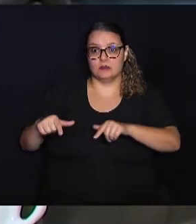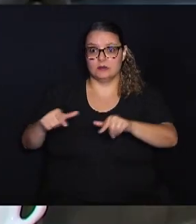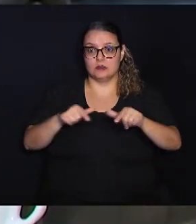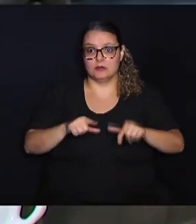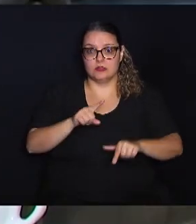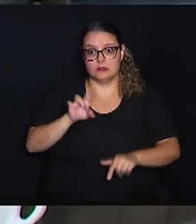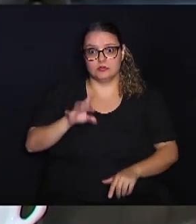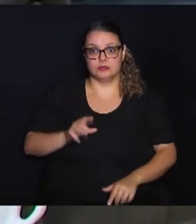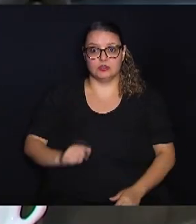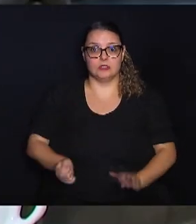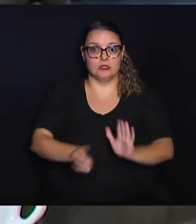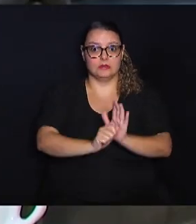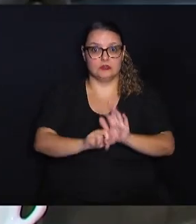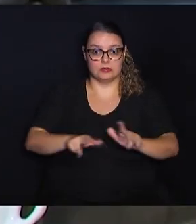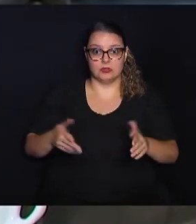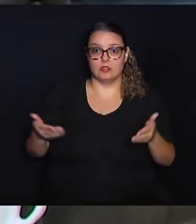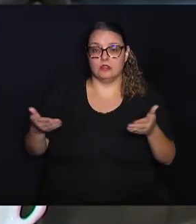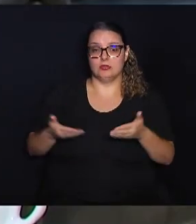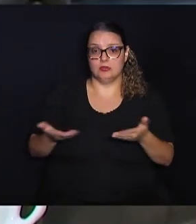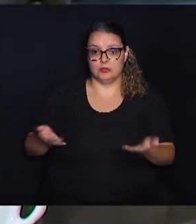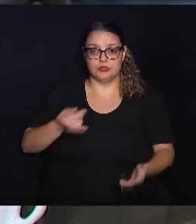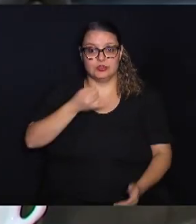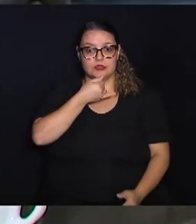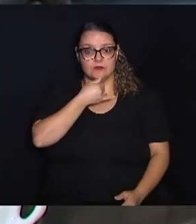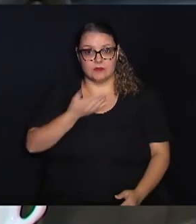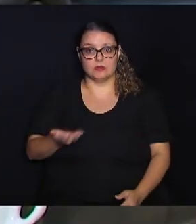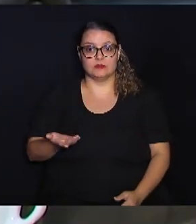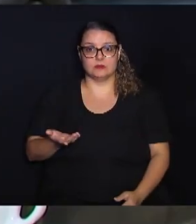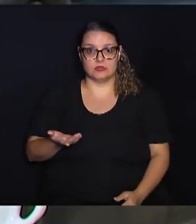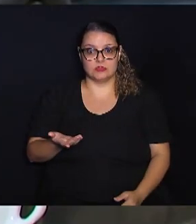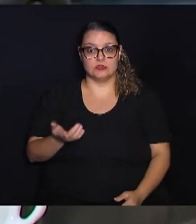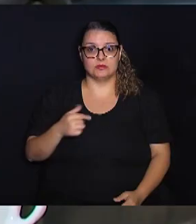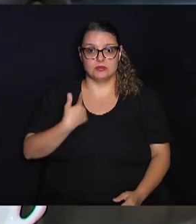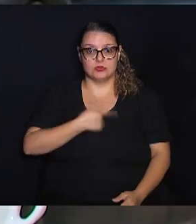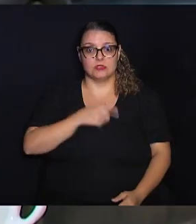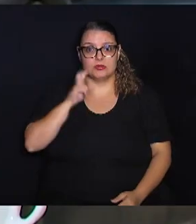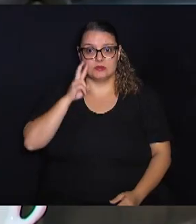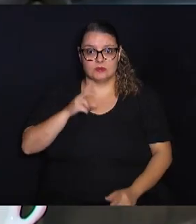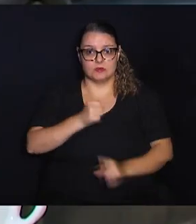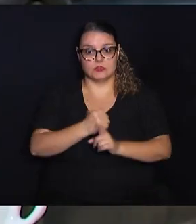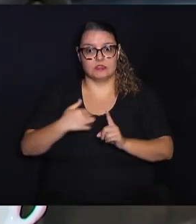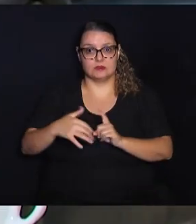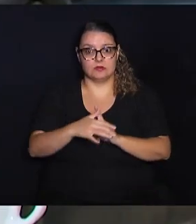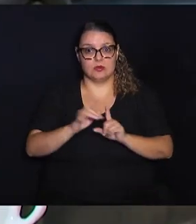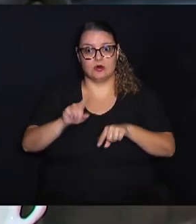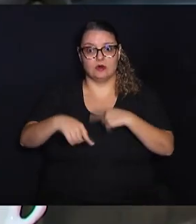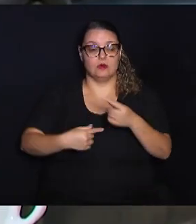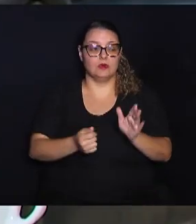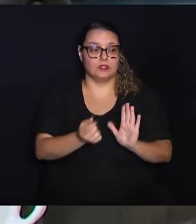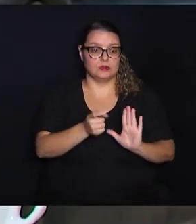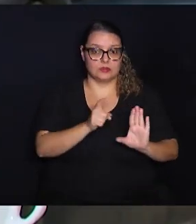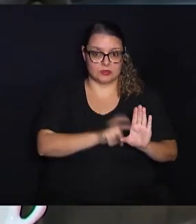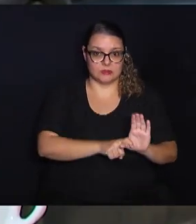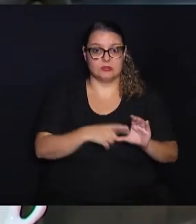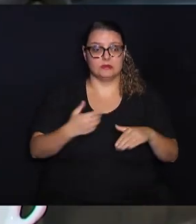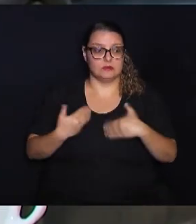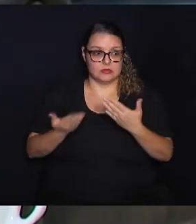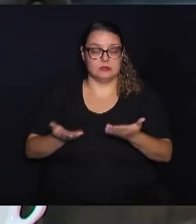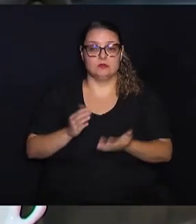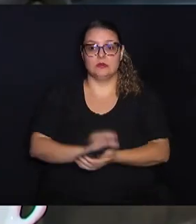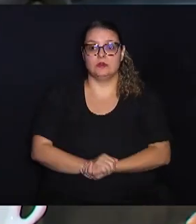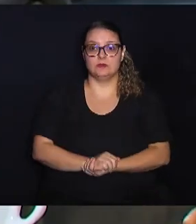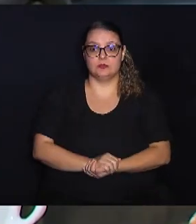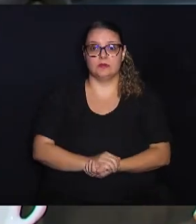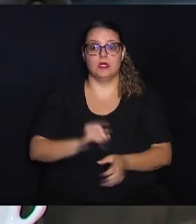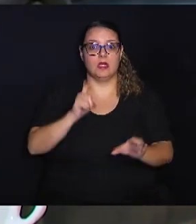das drogas. Hoje, infelizmente, nós vemos na sociedade muitas outras dependências se instalando, né? A